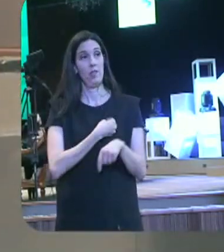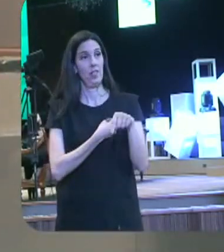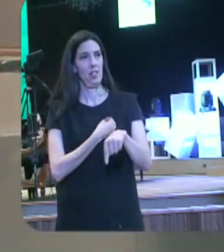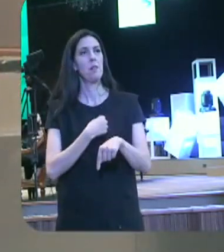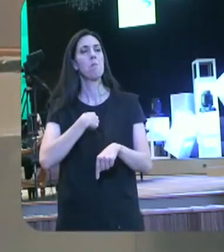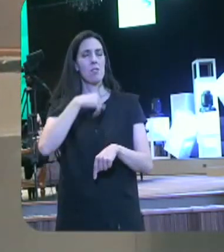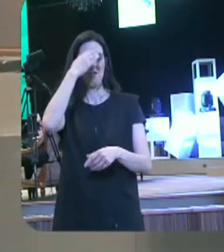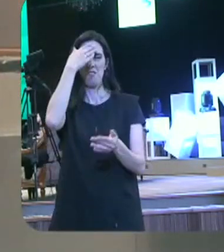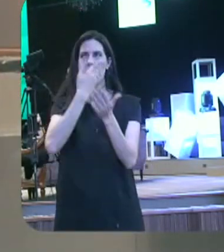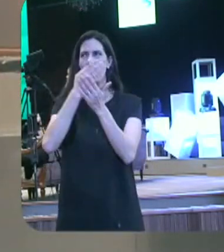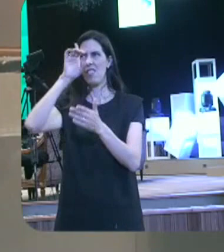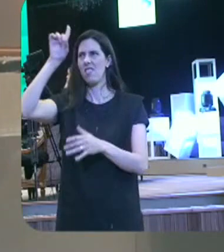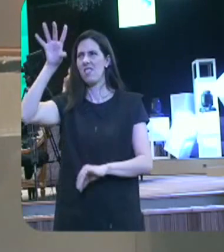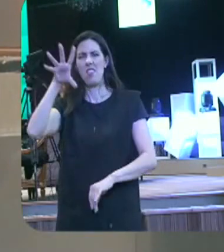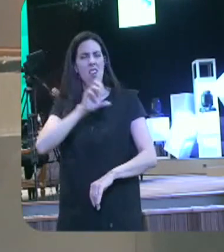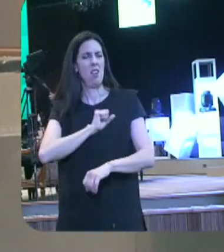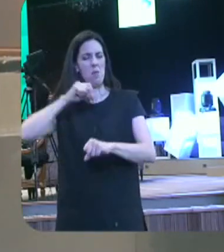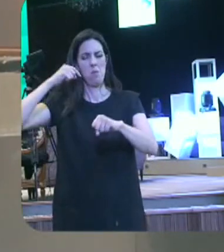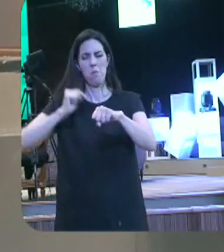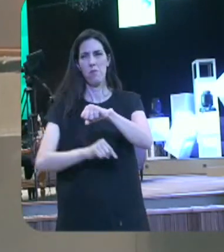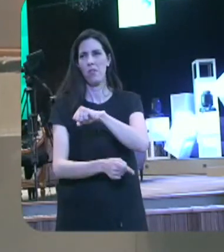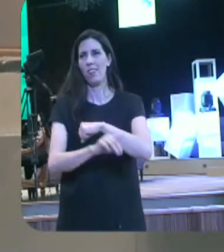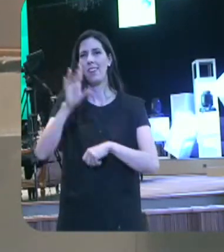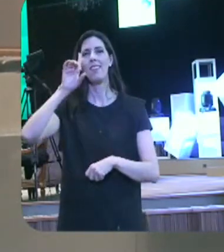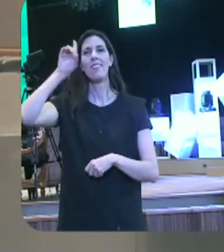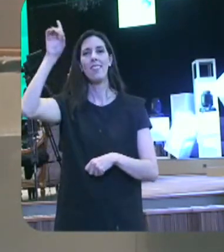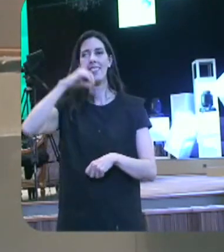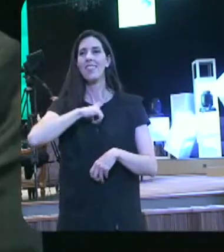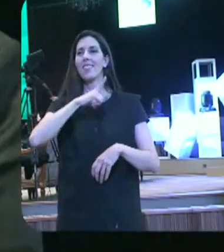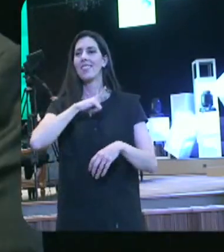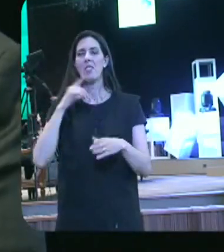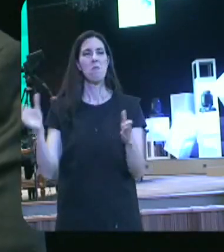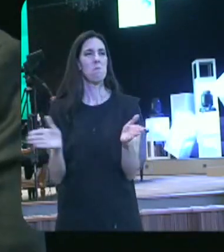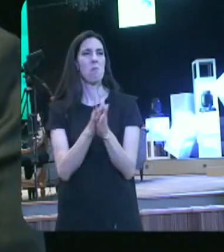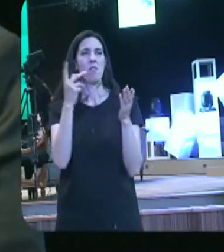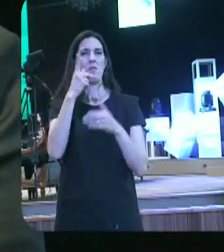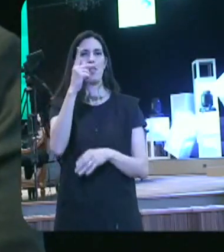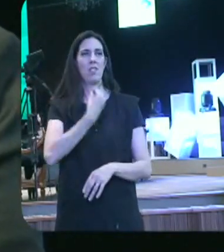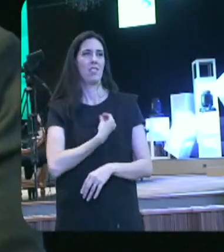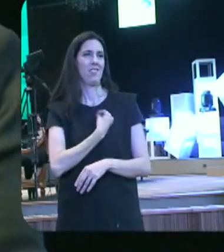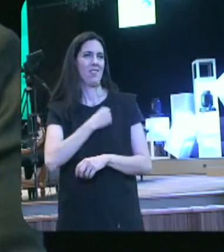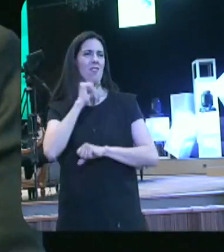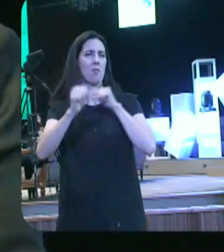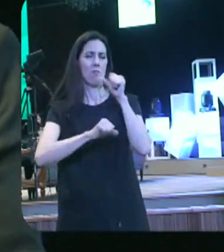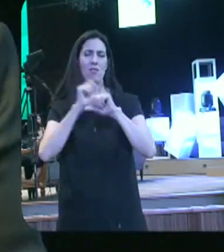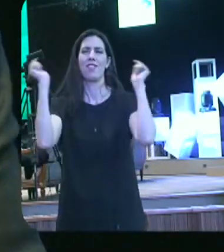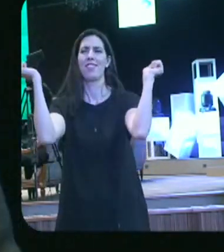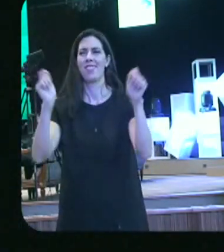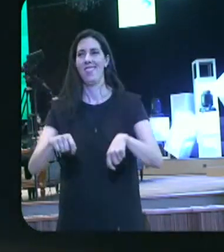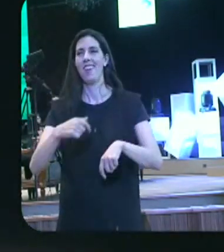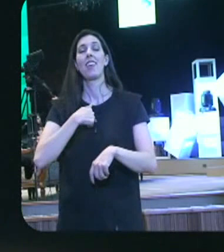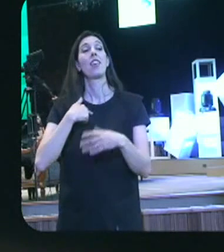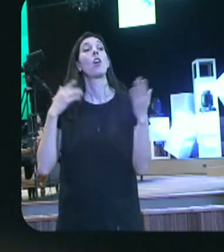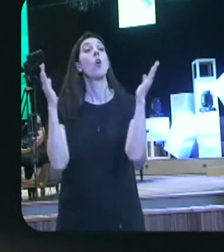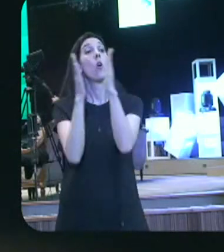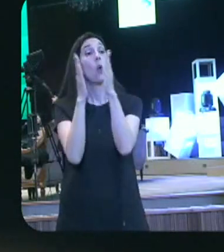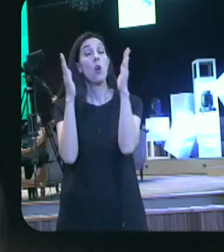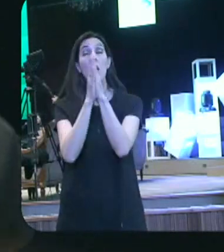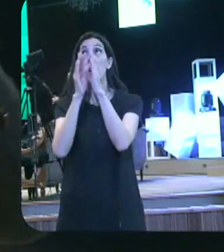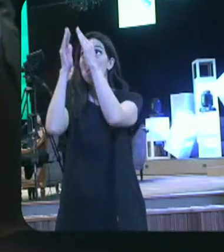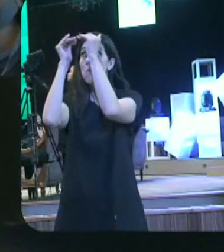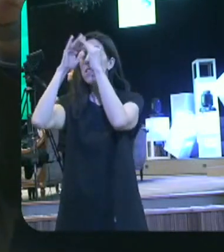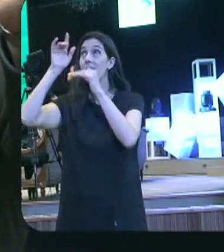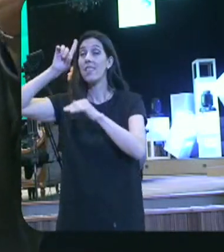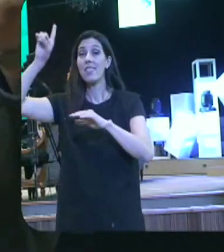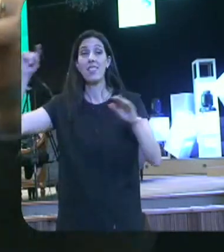ama profundamente e que tem algo tremendo para fazer na minha vida e na tua vida. E eu vou orar pedindo que Deus